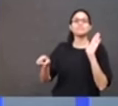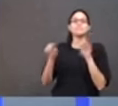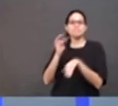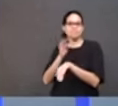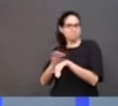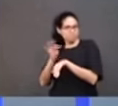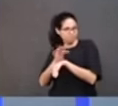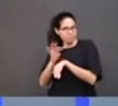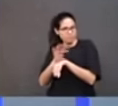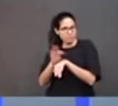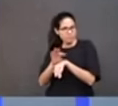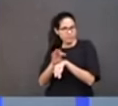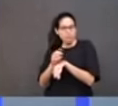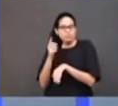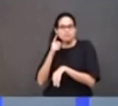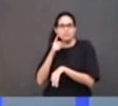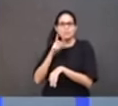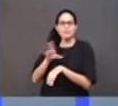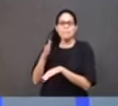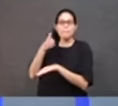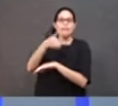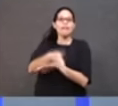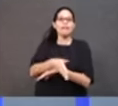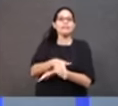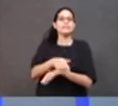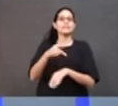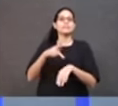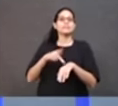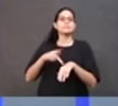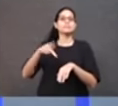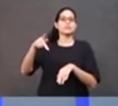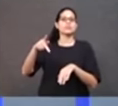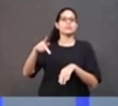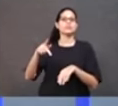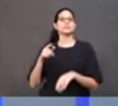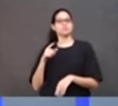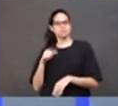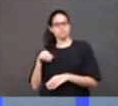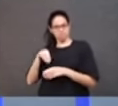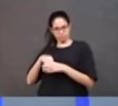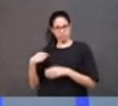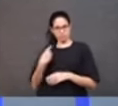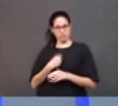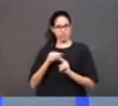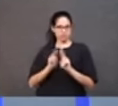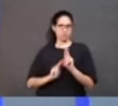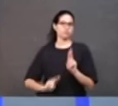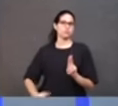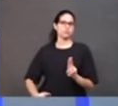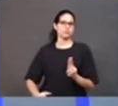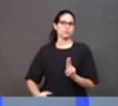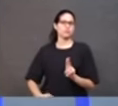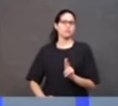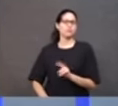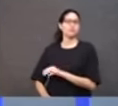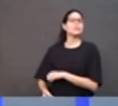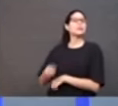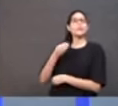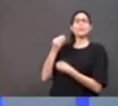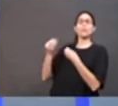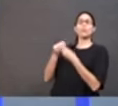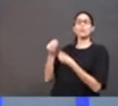acesso a programas de pós-graduação internos na nossa própria instituição. Como é que o senhor pretende fazer